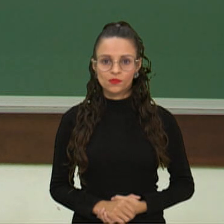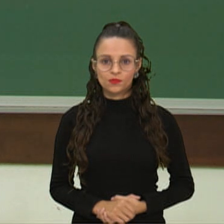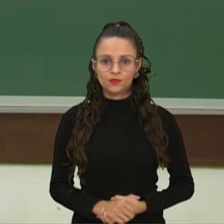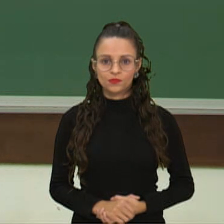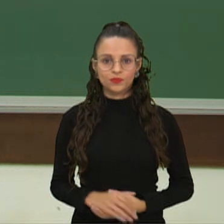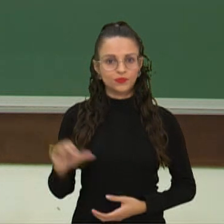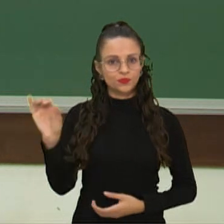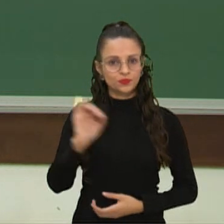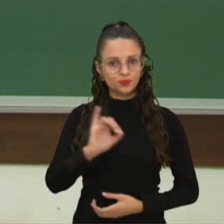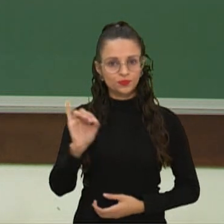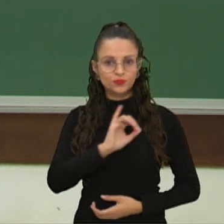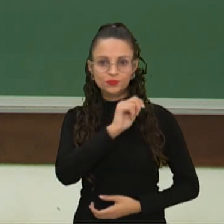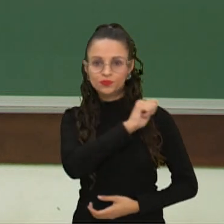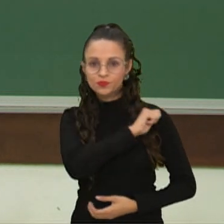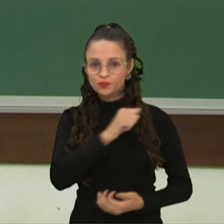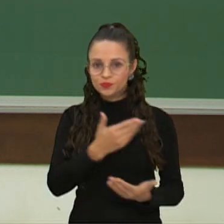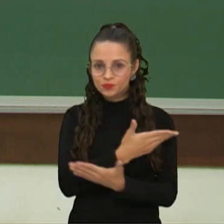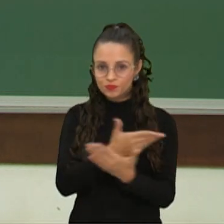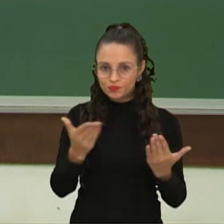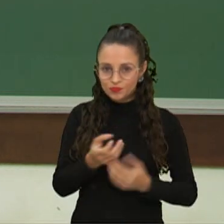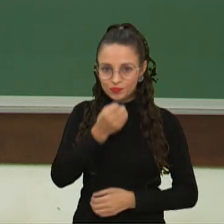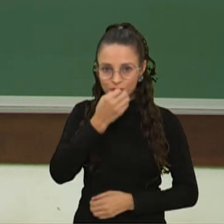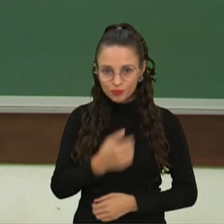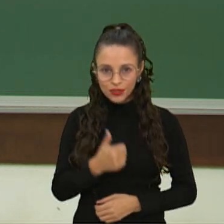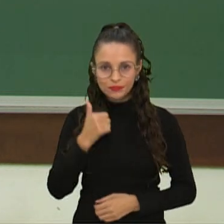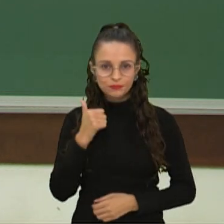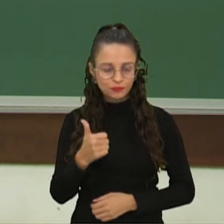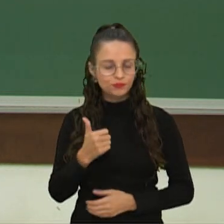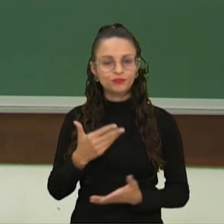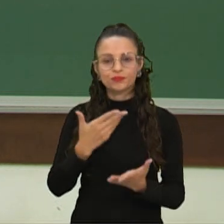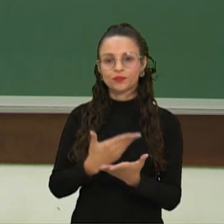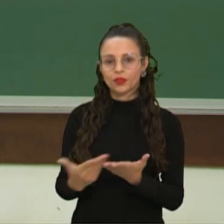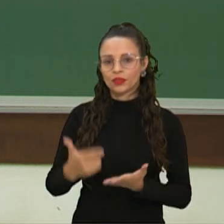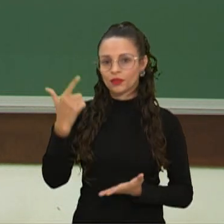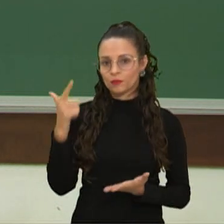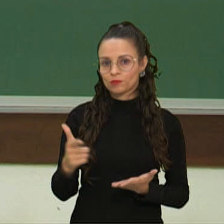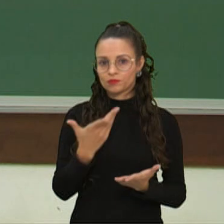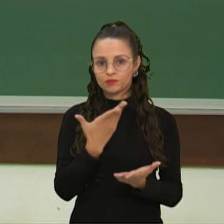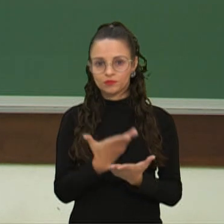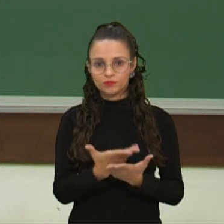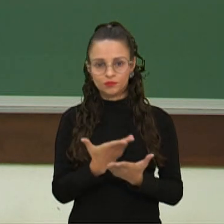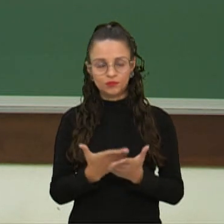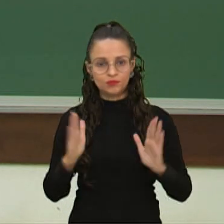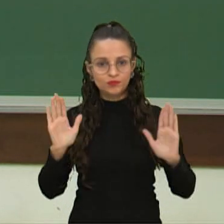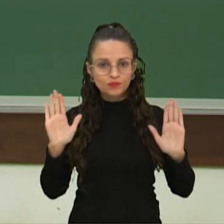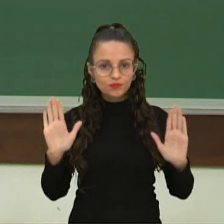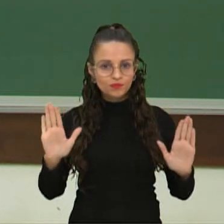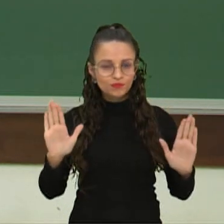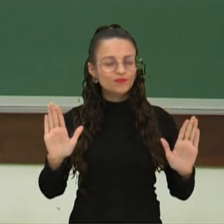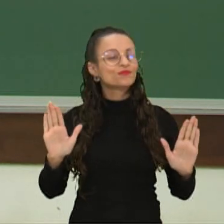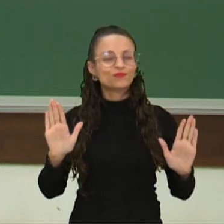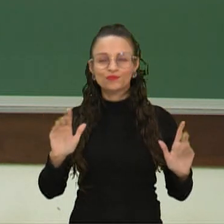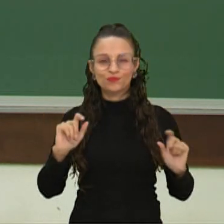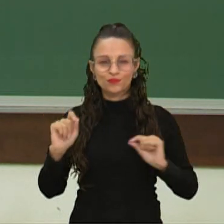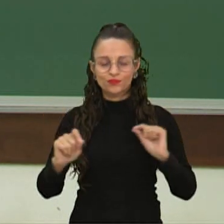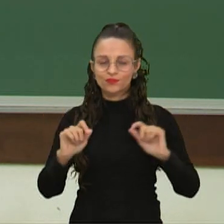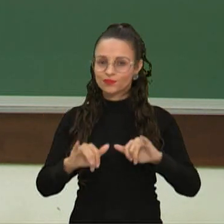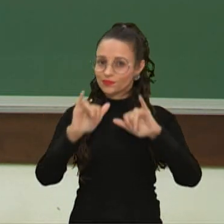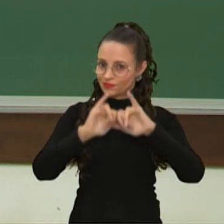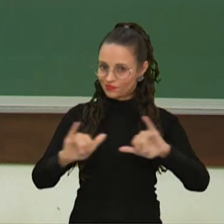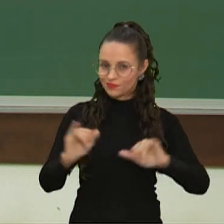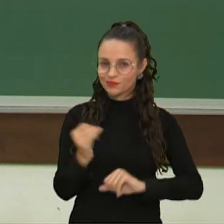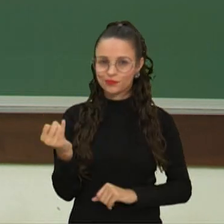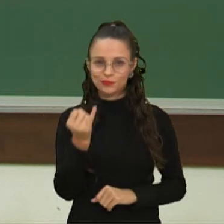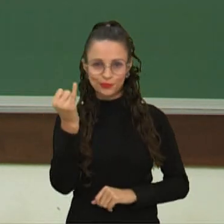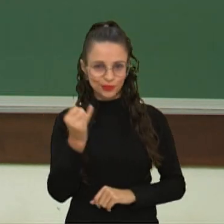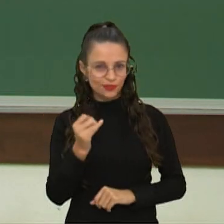Hi students, how are you? Tudo bem com vocês? Vamos começar mais uma aula? Mas antes, aqueles recadinhos importantes aí que é